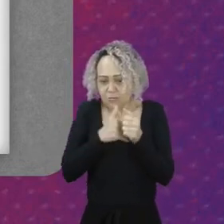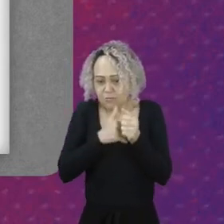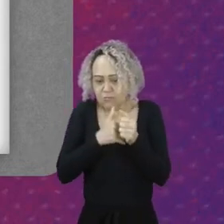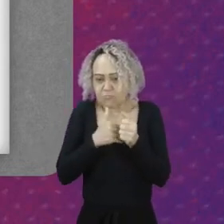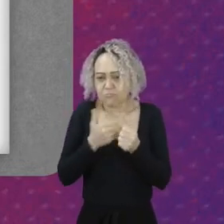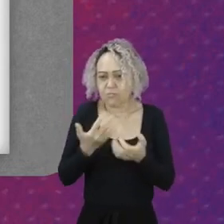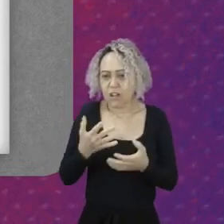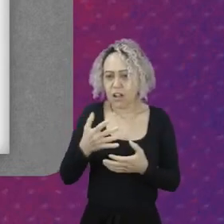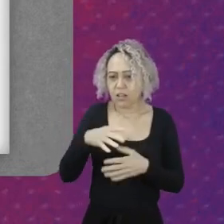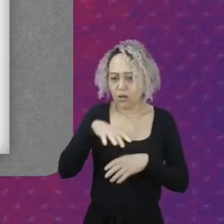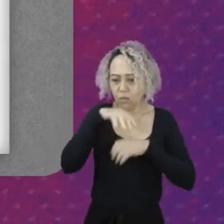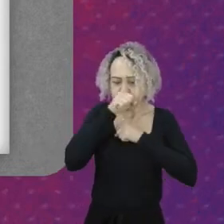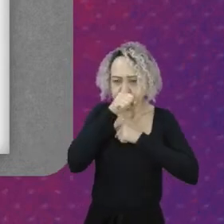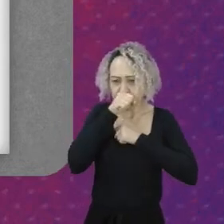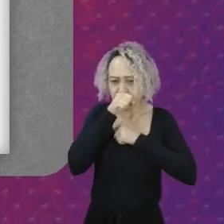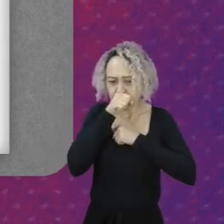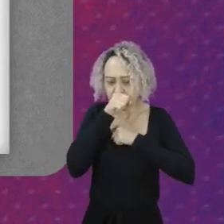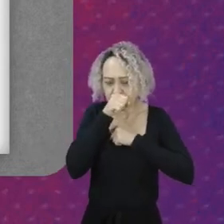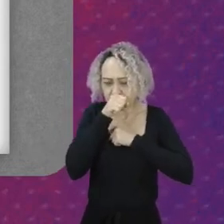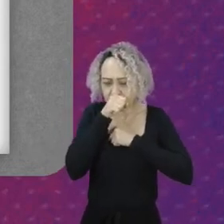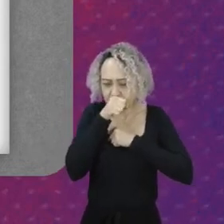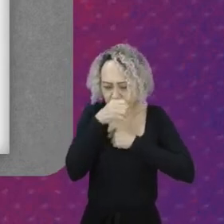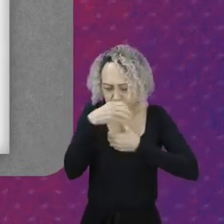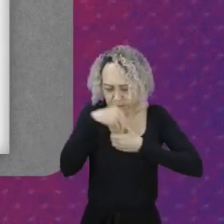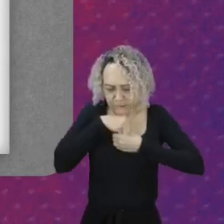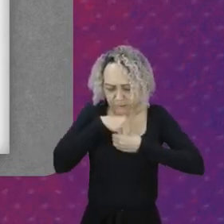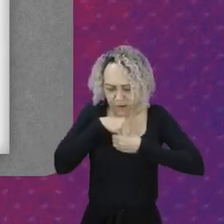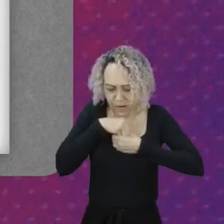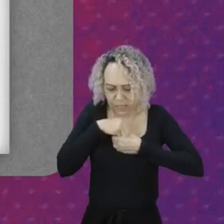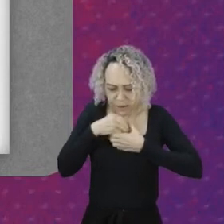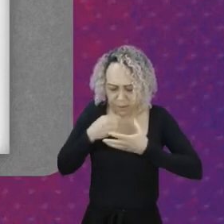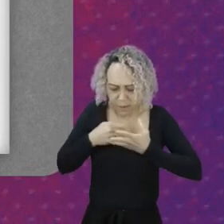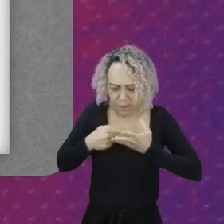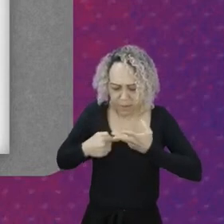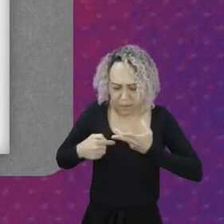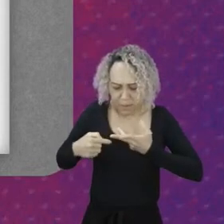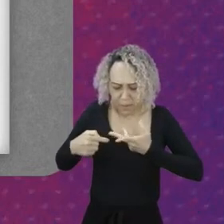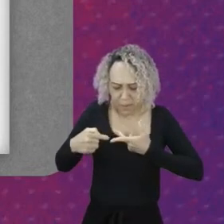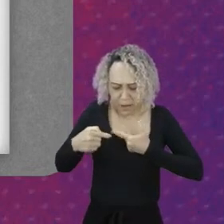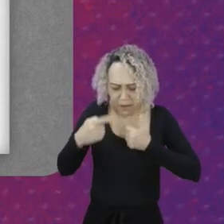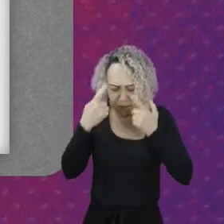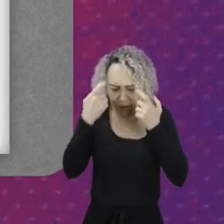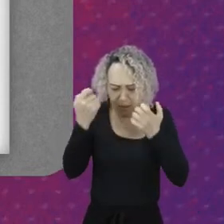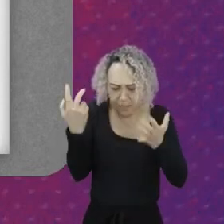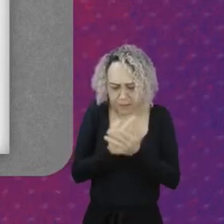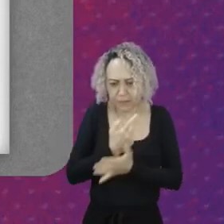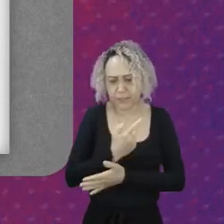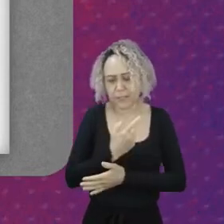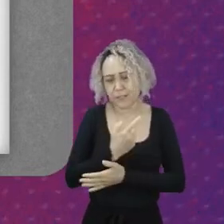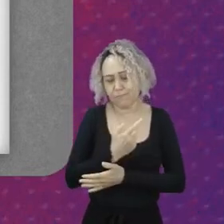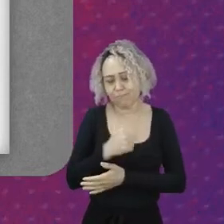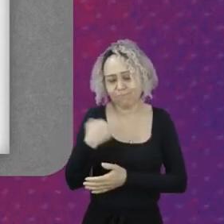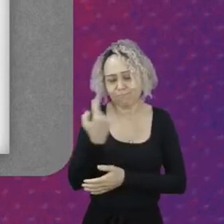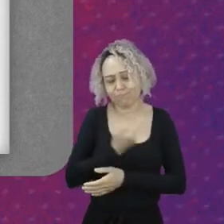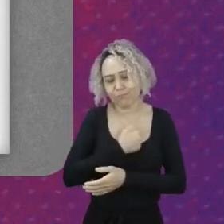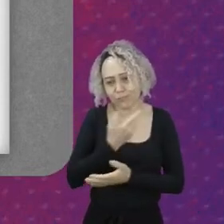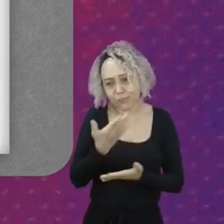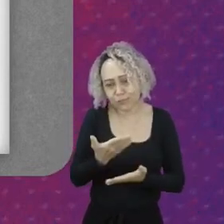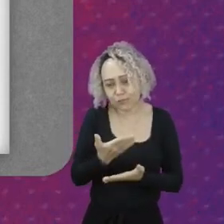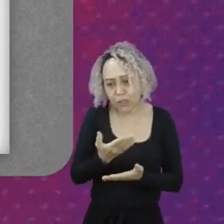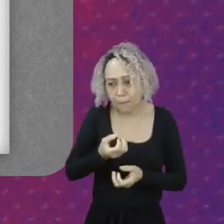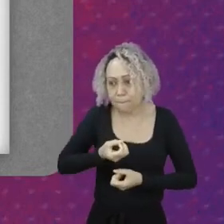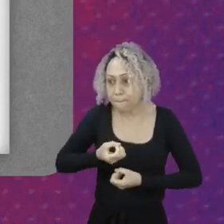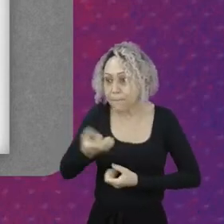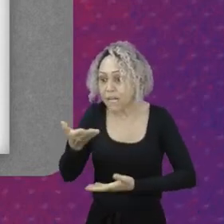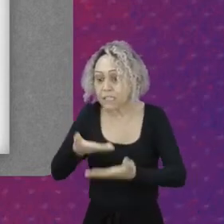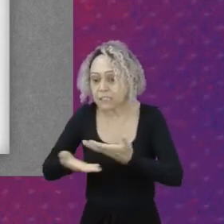lá está o que aconteceu conosco, mas a gente não pode compartilhar. E aí vem Conceição